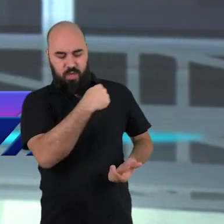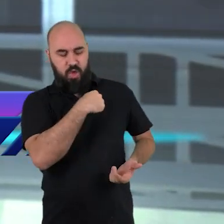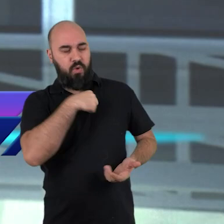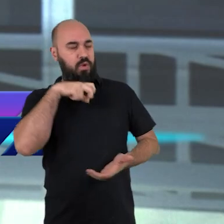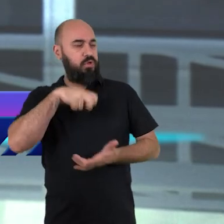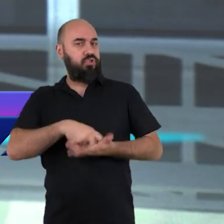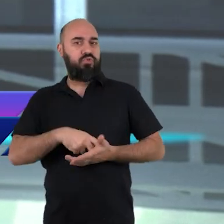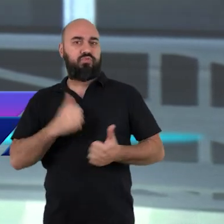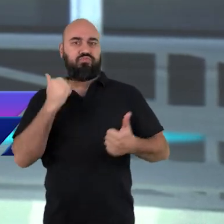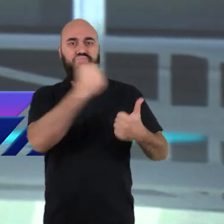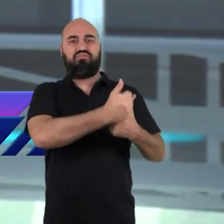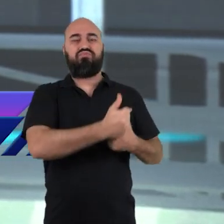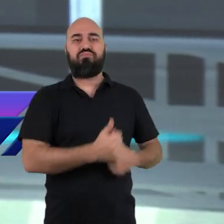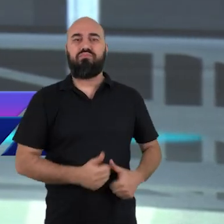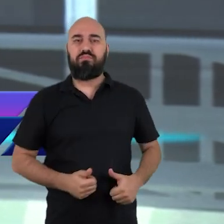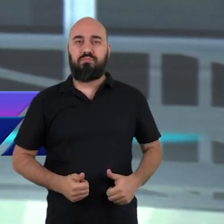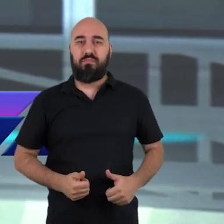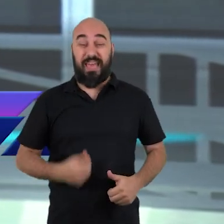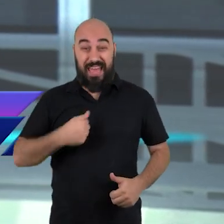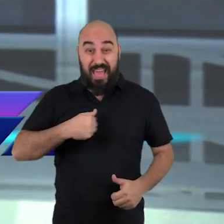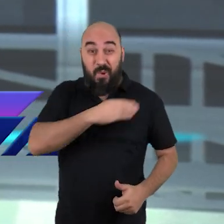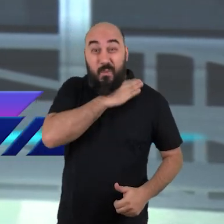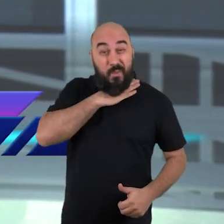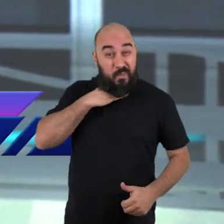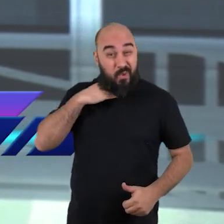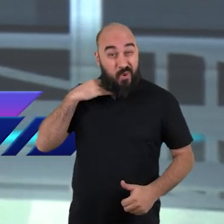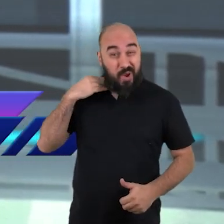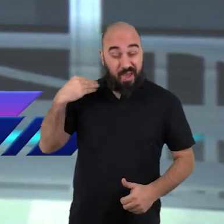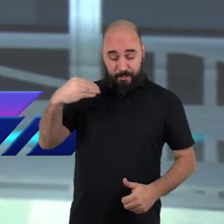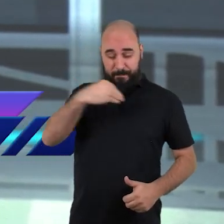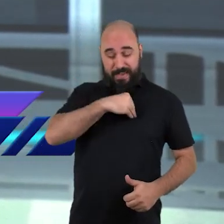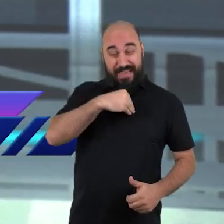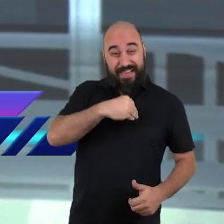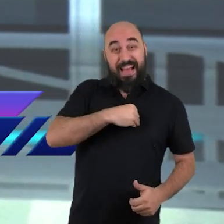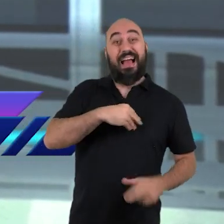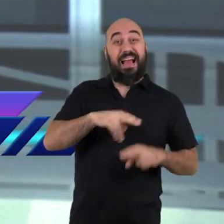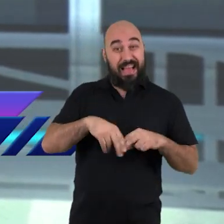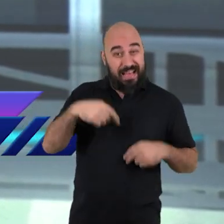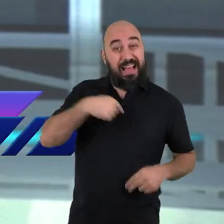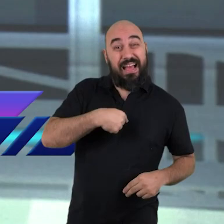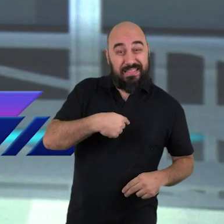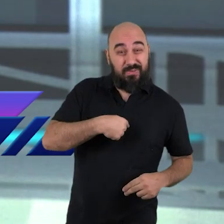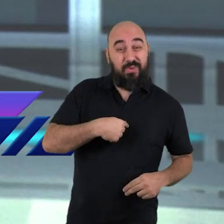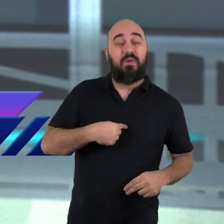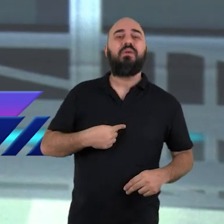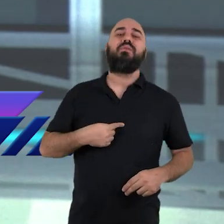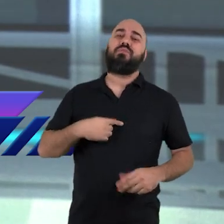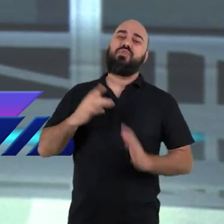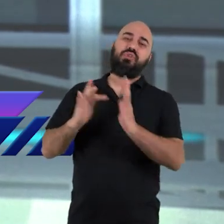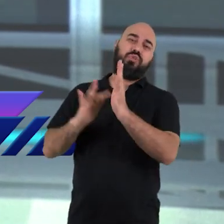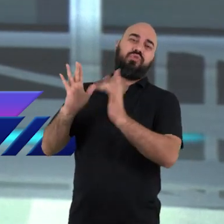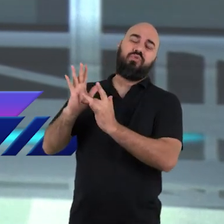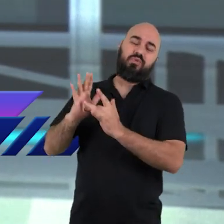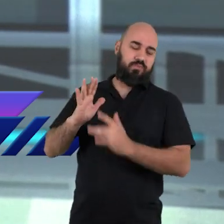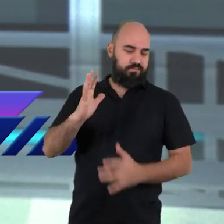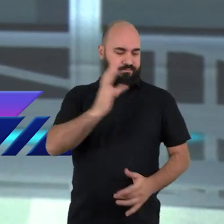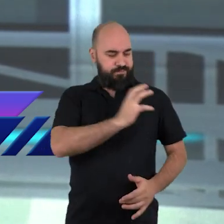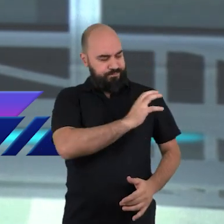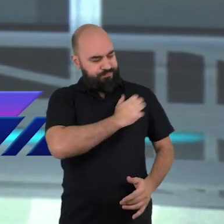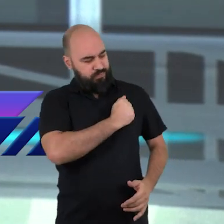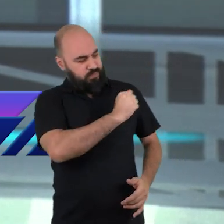A morte, que era a minha consequência do meu pecado, da minha decisão errada, Jesus